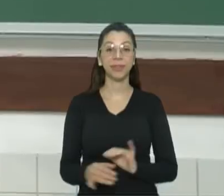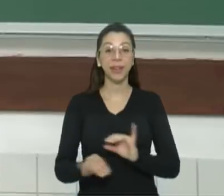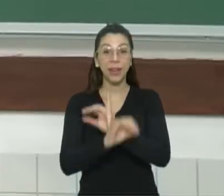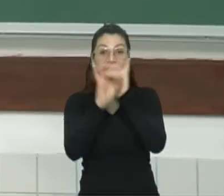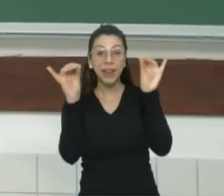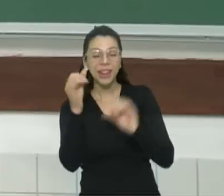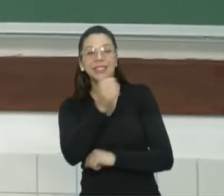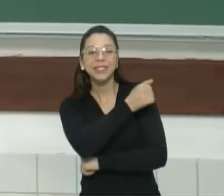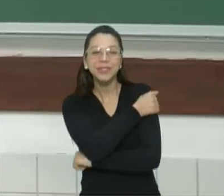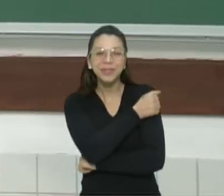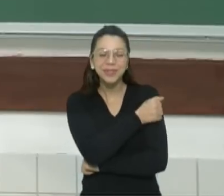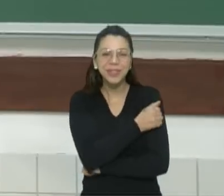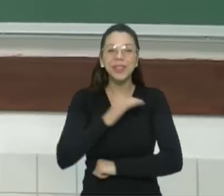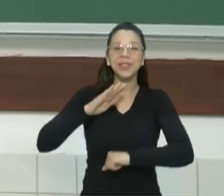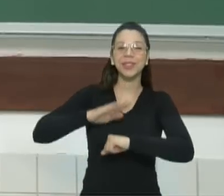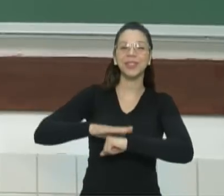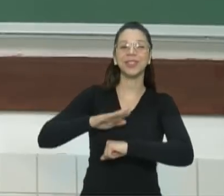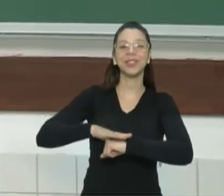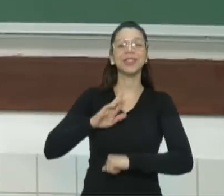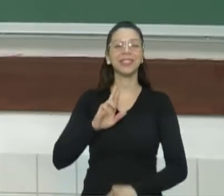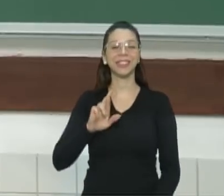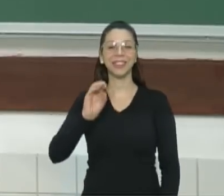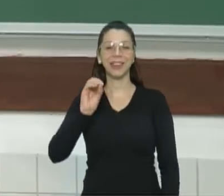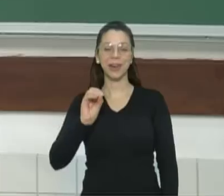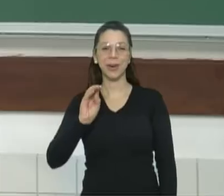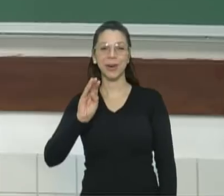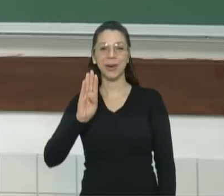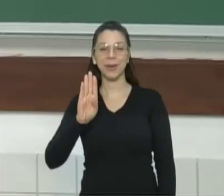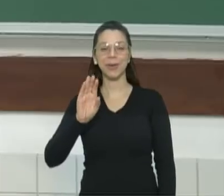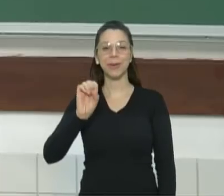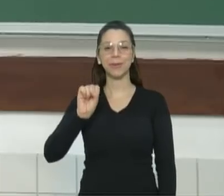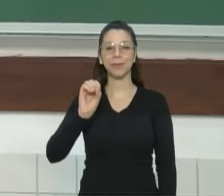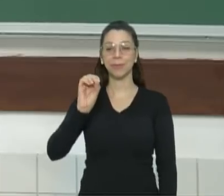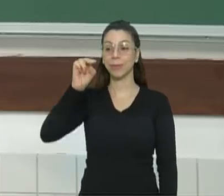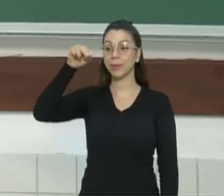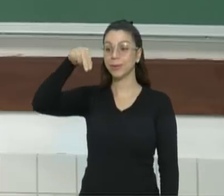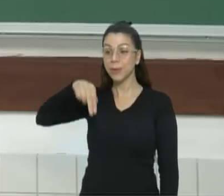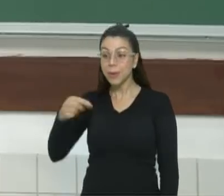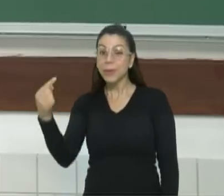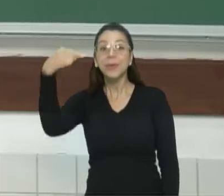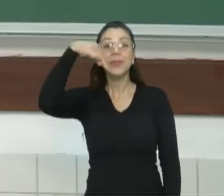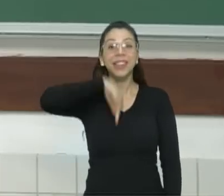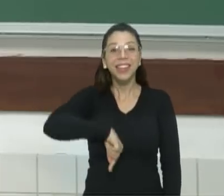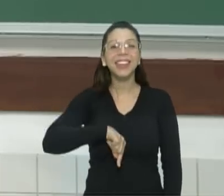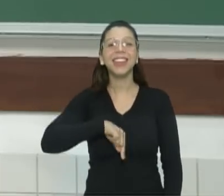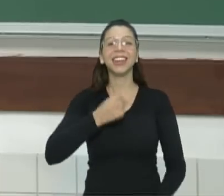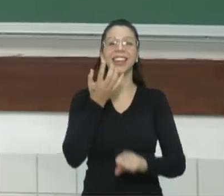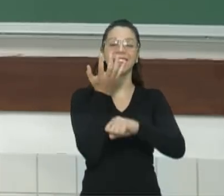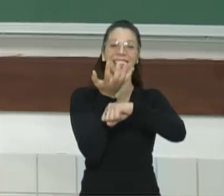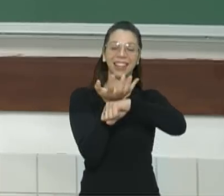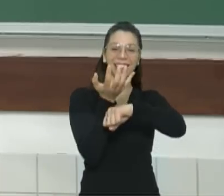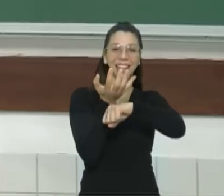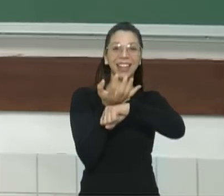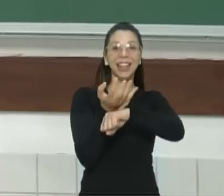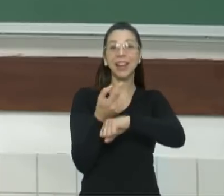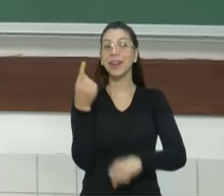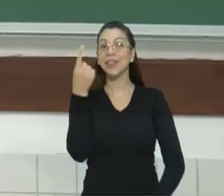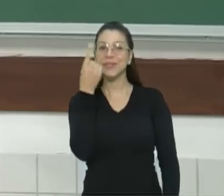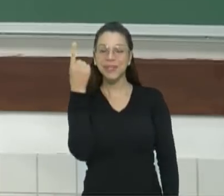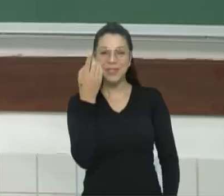Olá, estudante! Eu sou o professor Robson Mendonça, estou aqui para a primeira aula desse novo